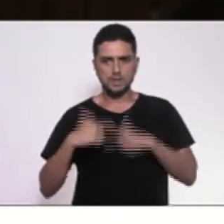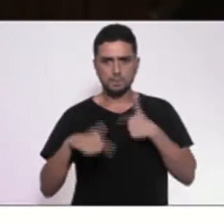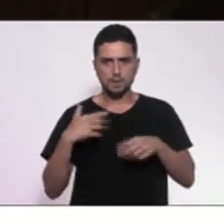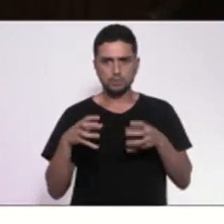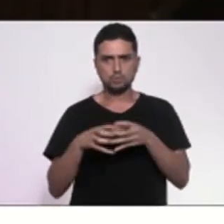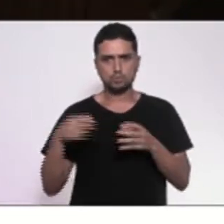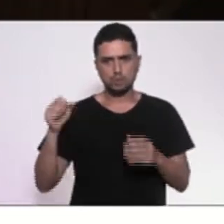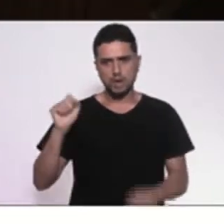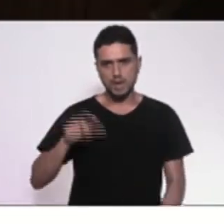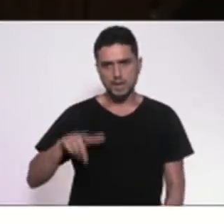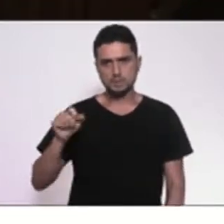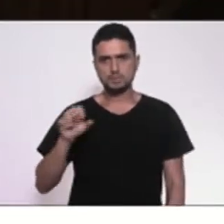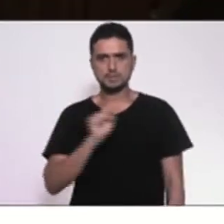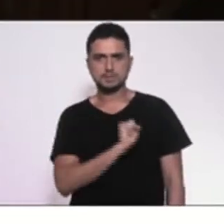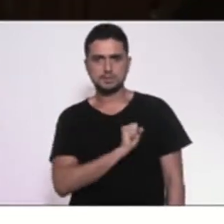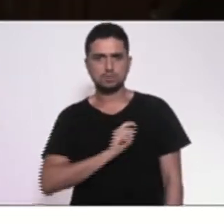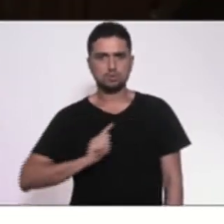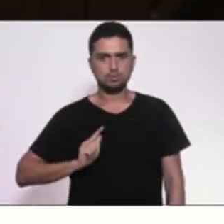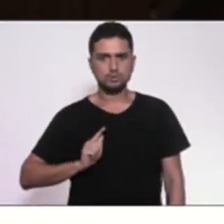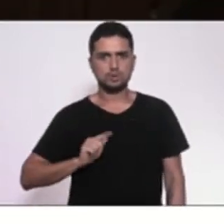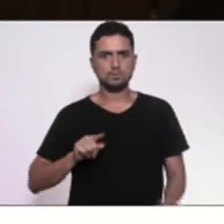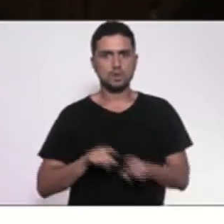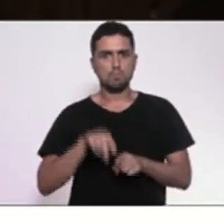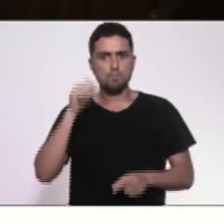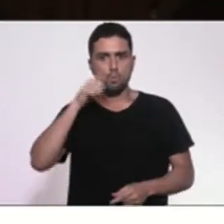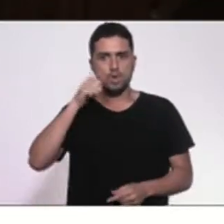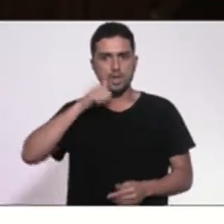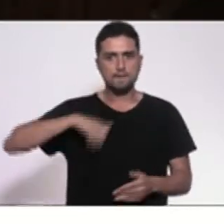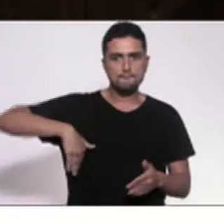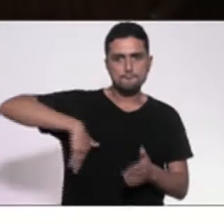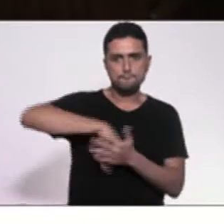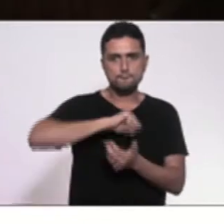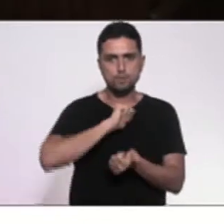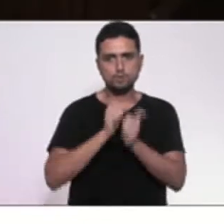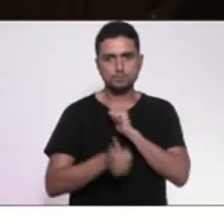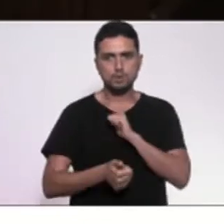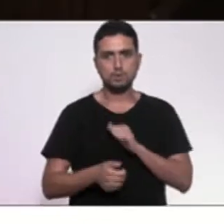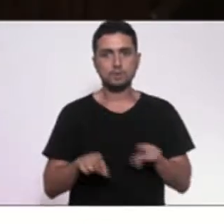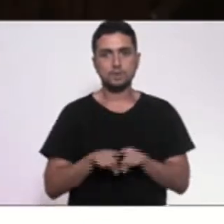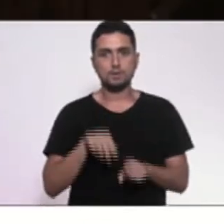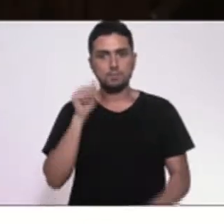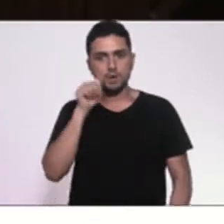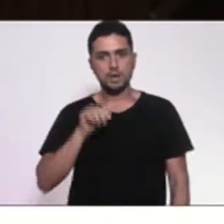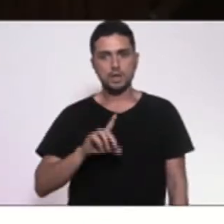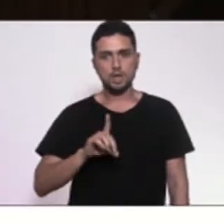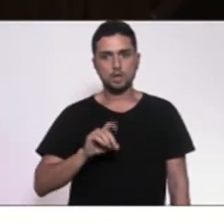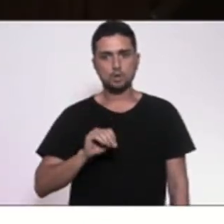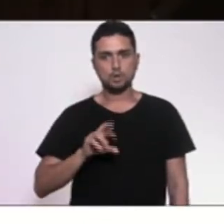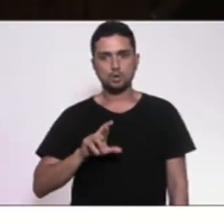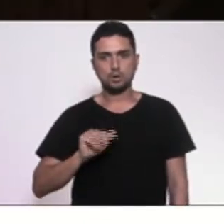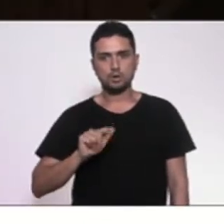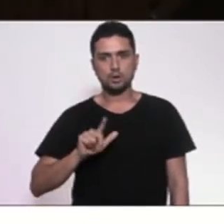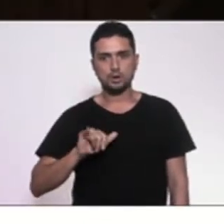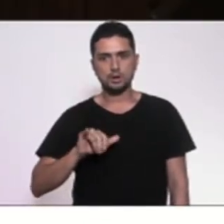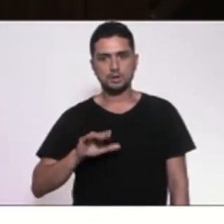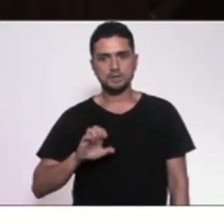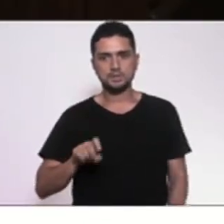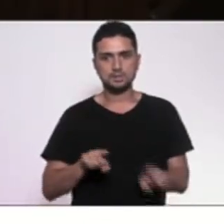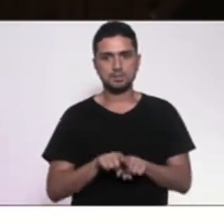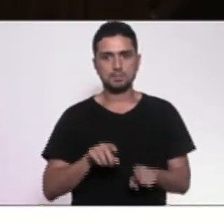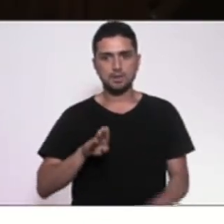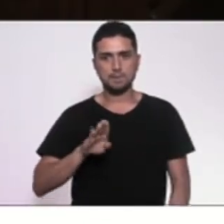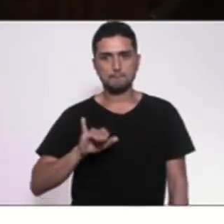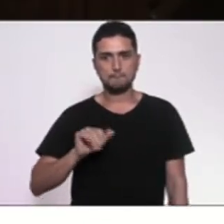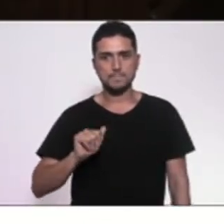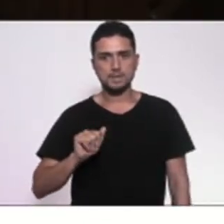e do Domingueira Mulheres Futebol Clube. Falar de Doralice e Bia Ferreira, cantoras,